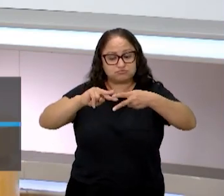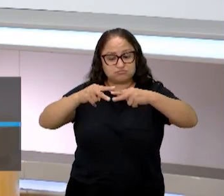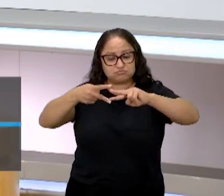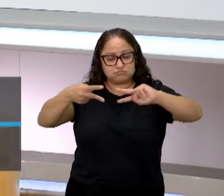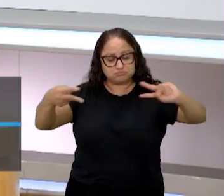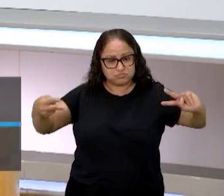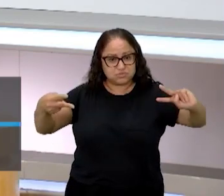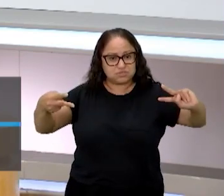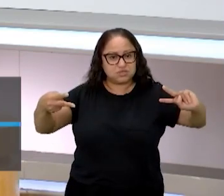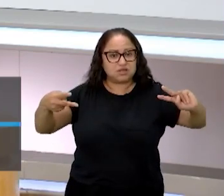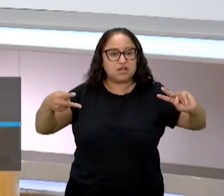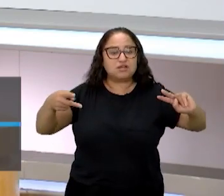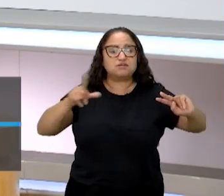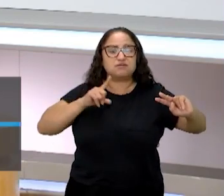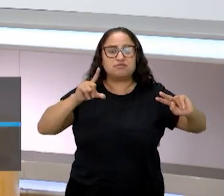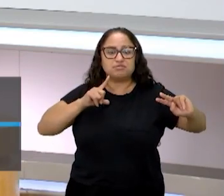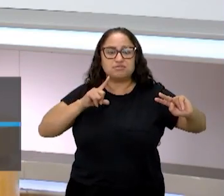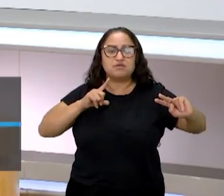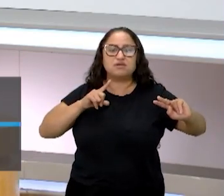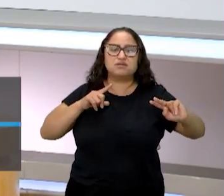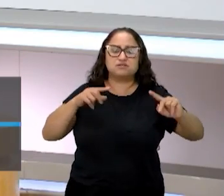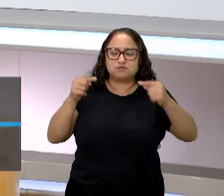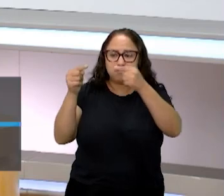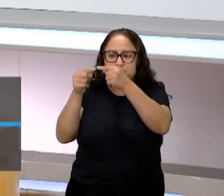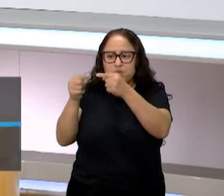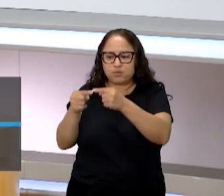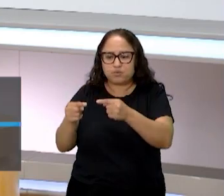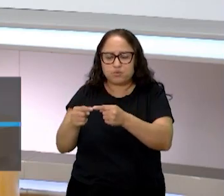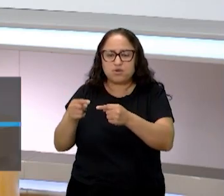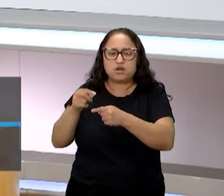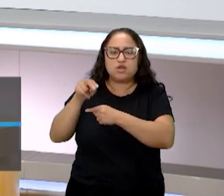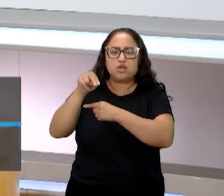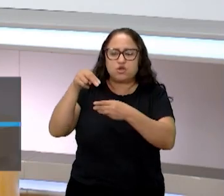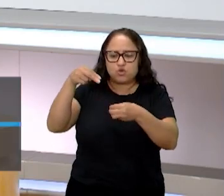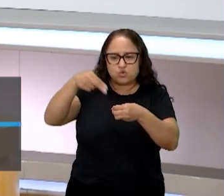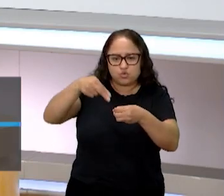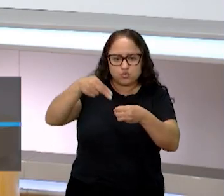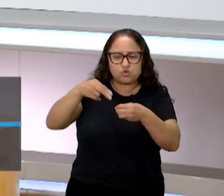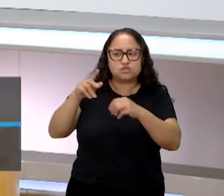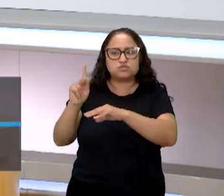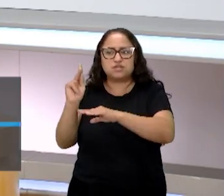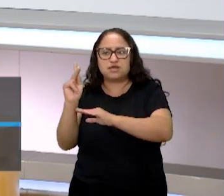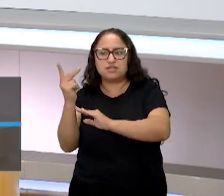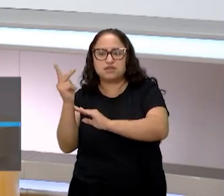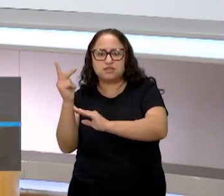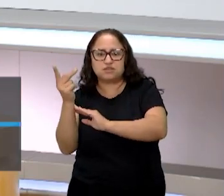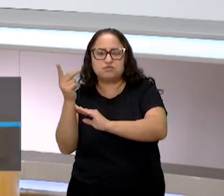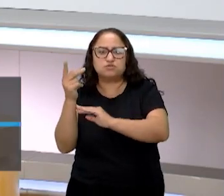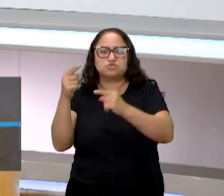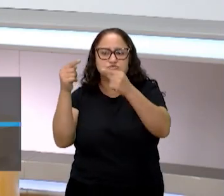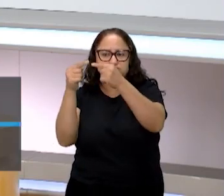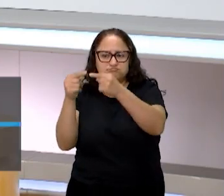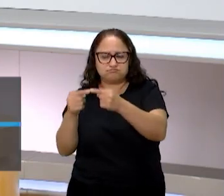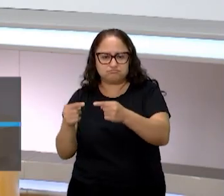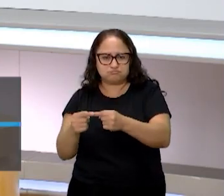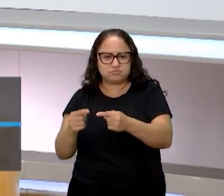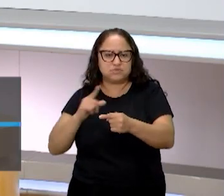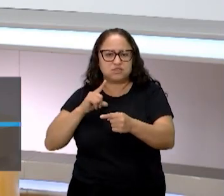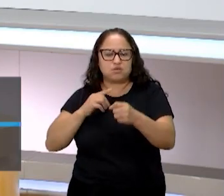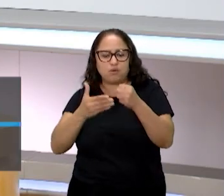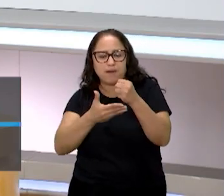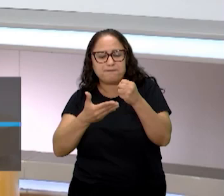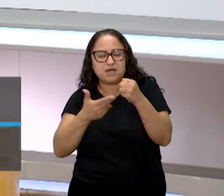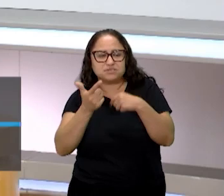essas sequências de nucleotídeos ou essas ligações de hidrogênio que ligam então uma base a